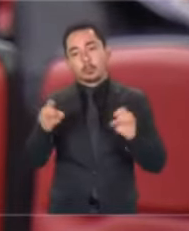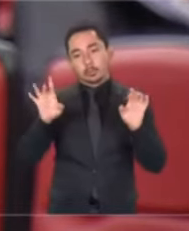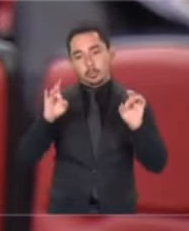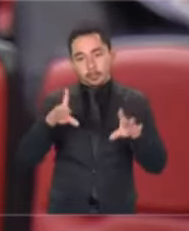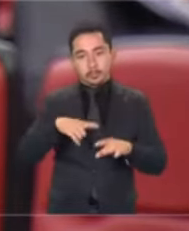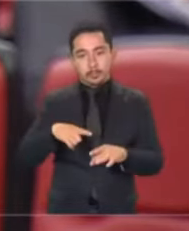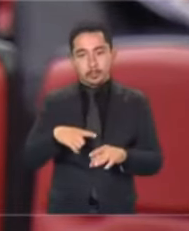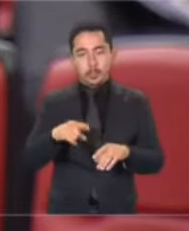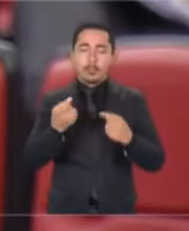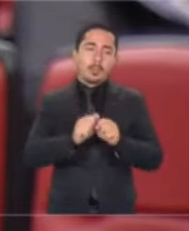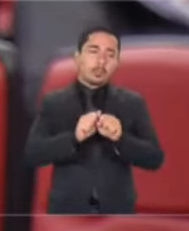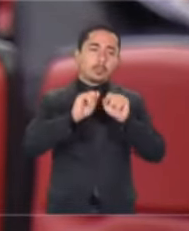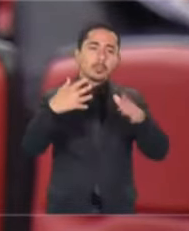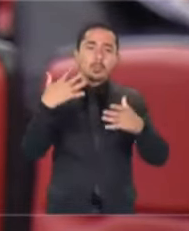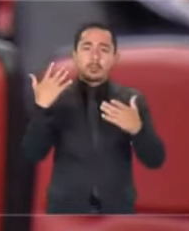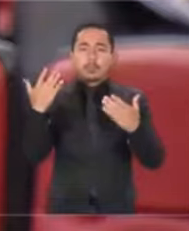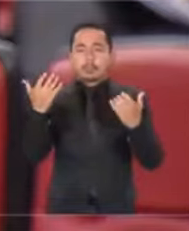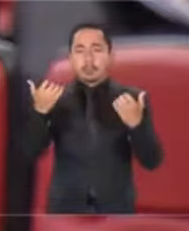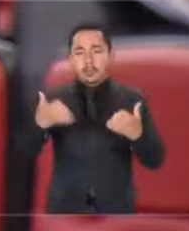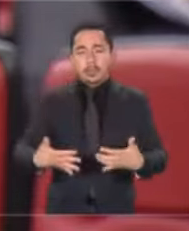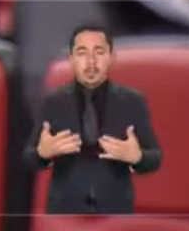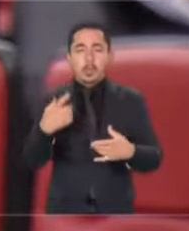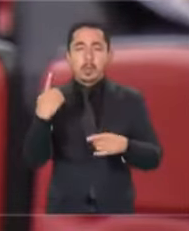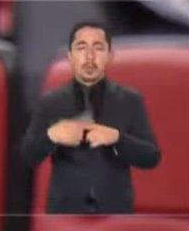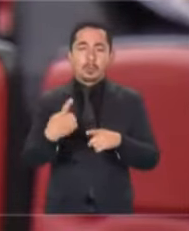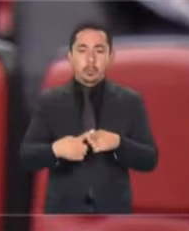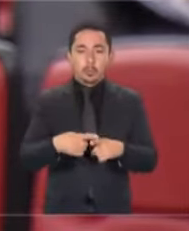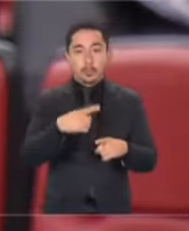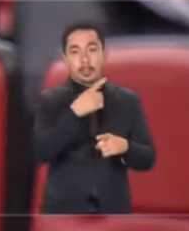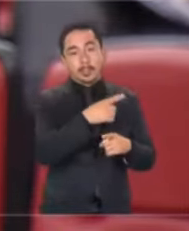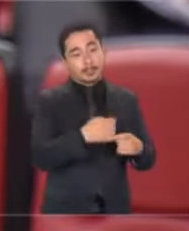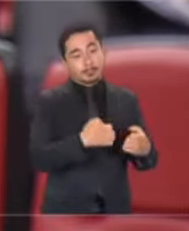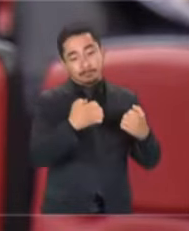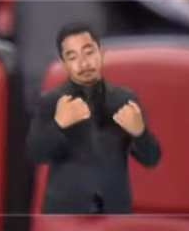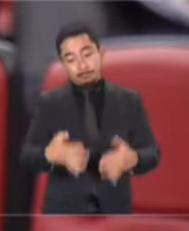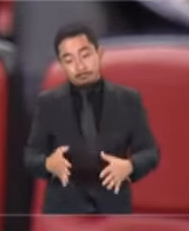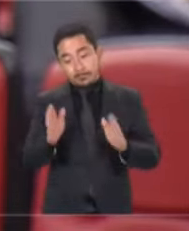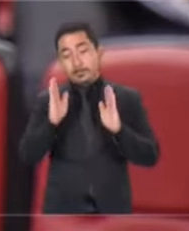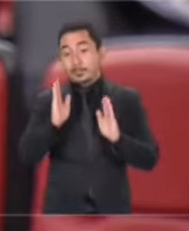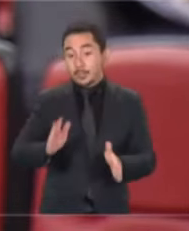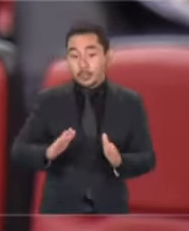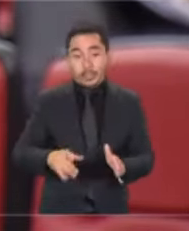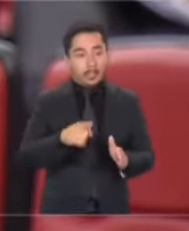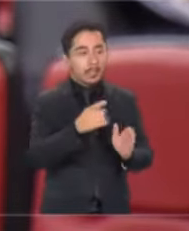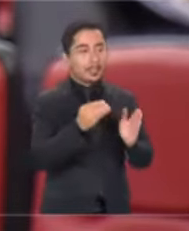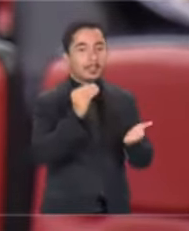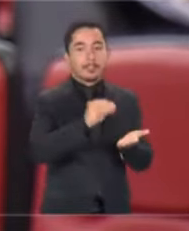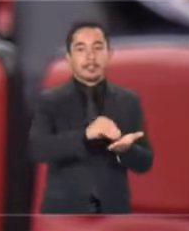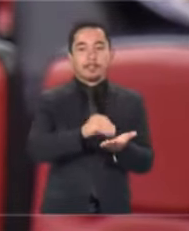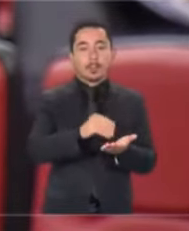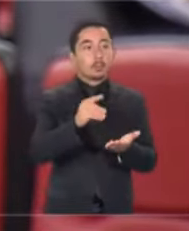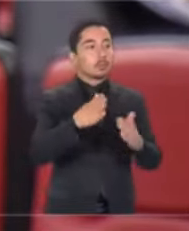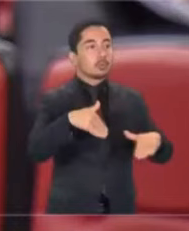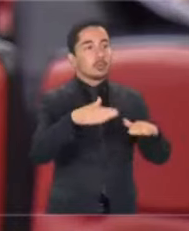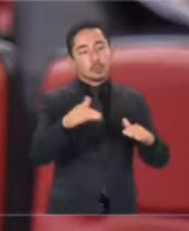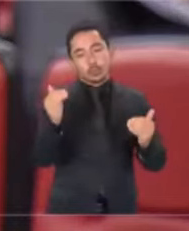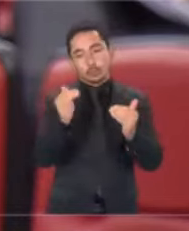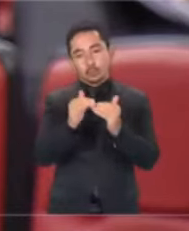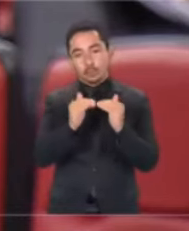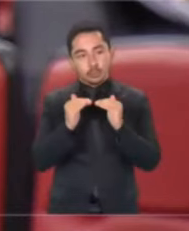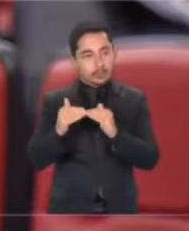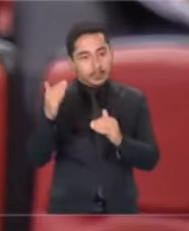panorama processual? Porque é um panorama processual que denuncia, excelências, a ausência de formação de um consentimento pleno e sólido que